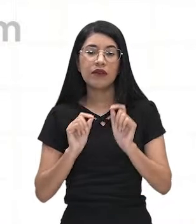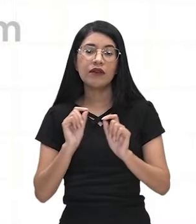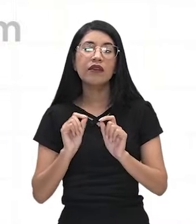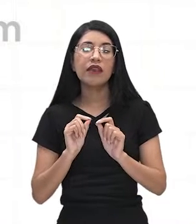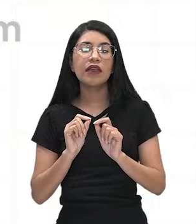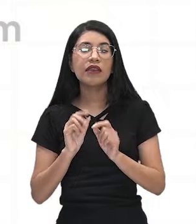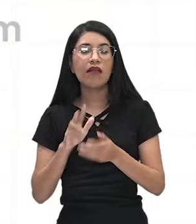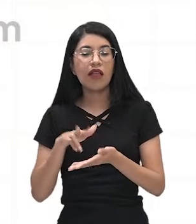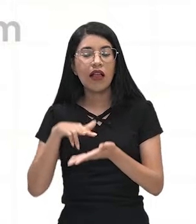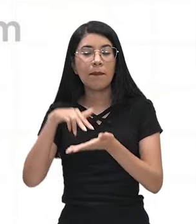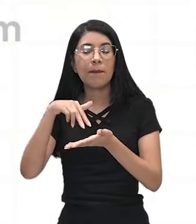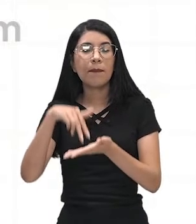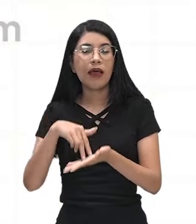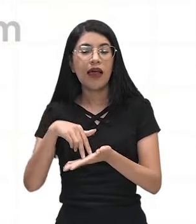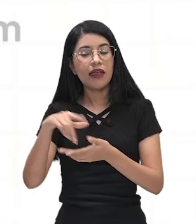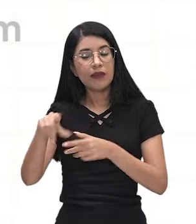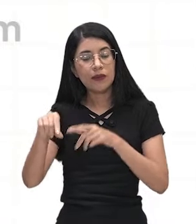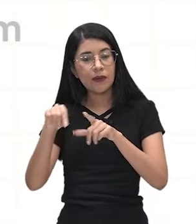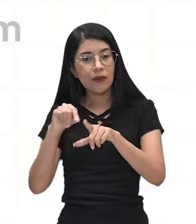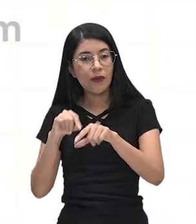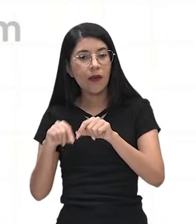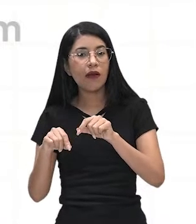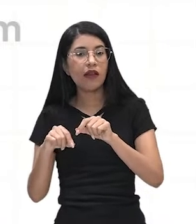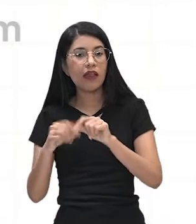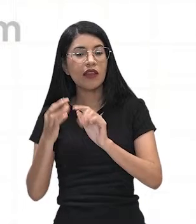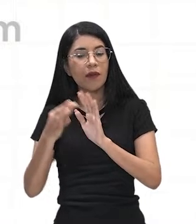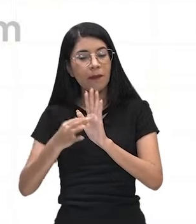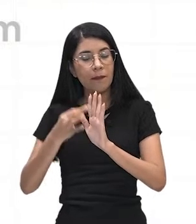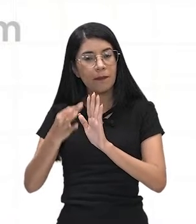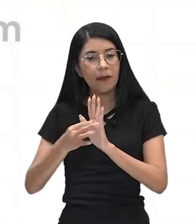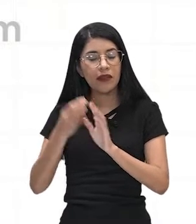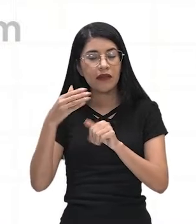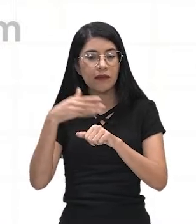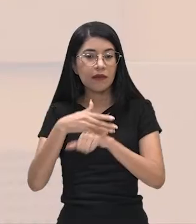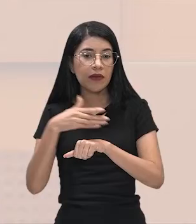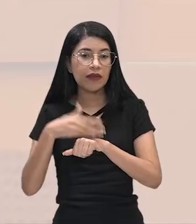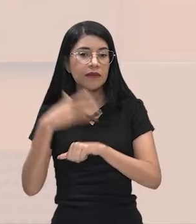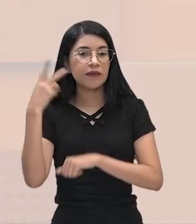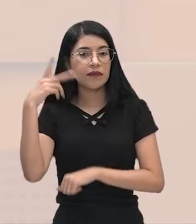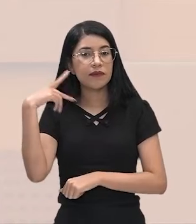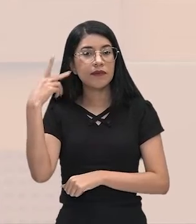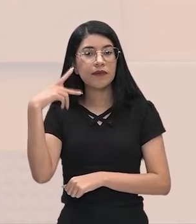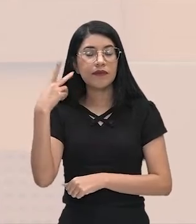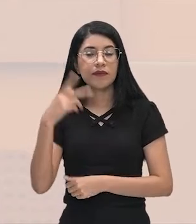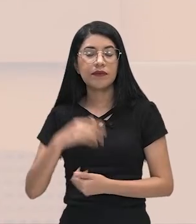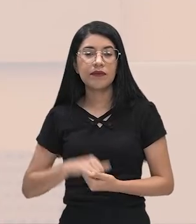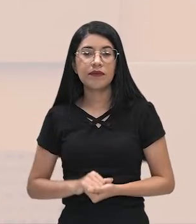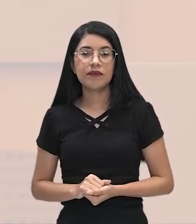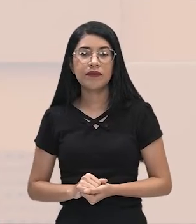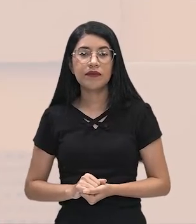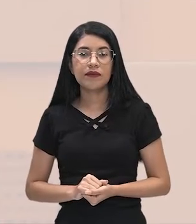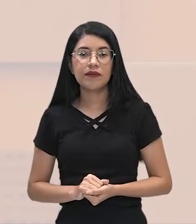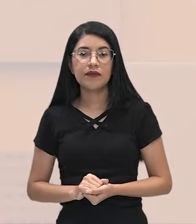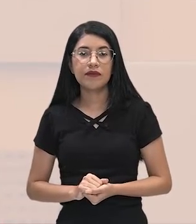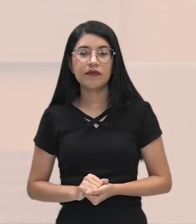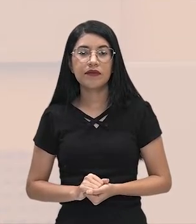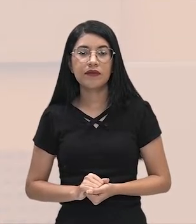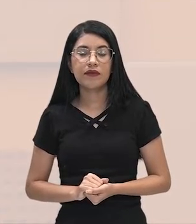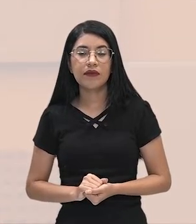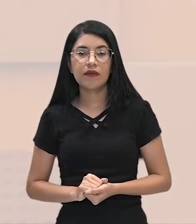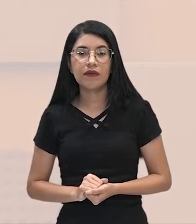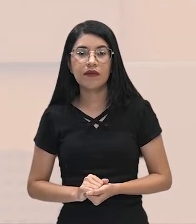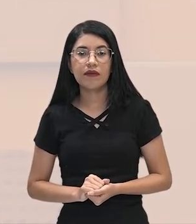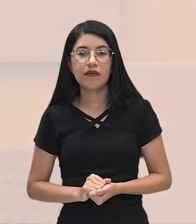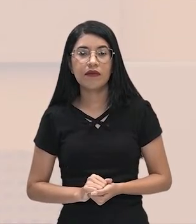ali tomando as decisões, participando da vida política dentro da Grécia. As mulheres, elas vão